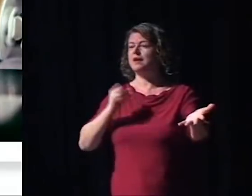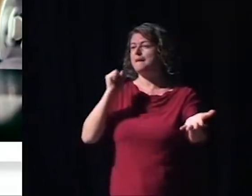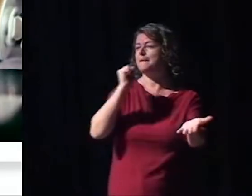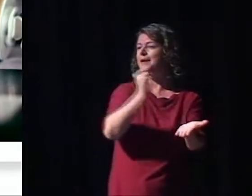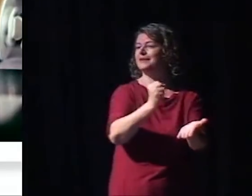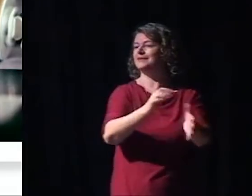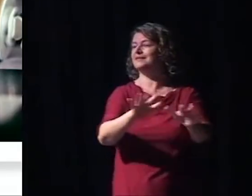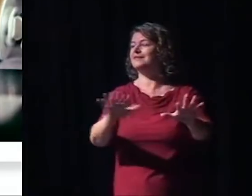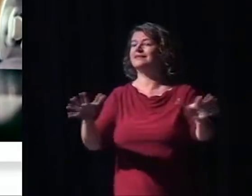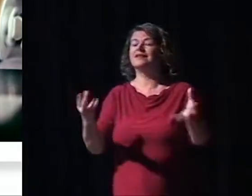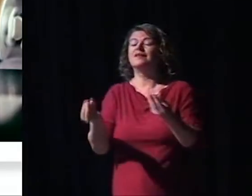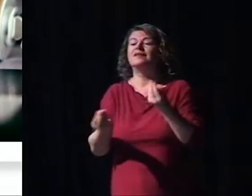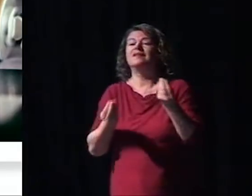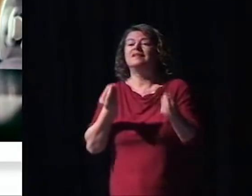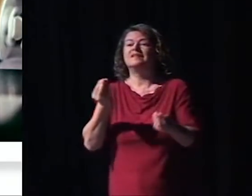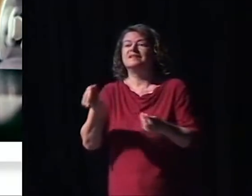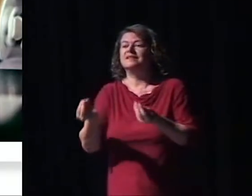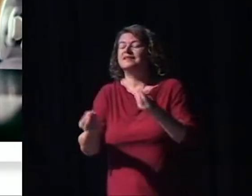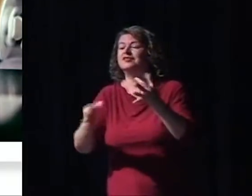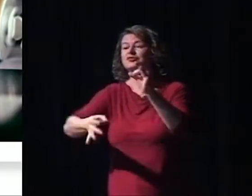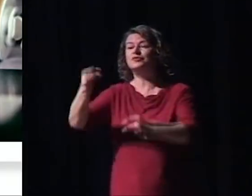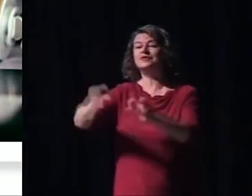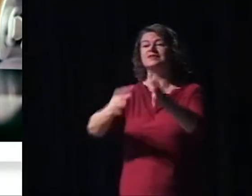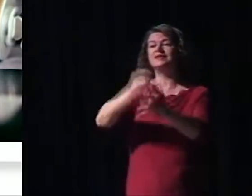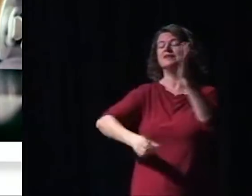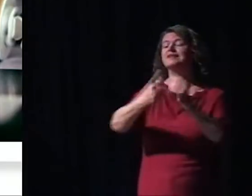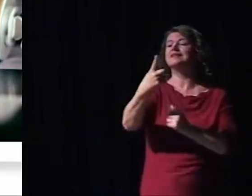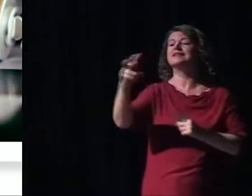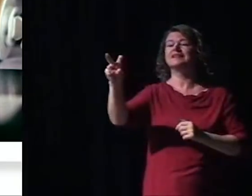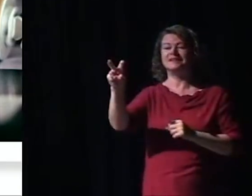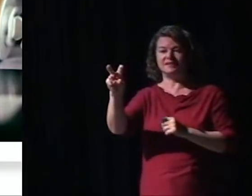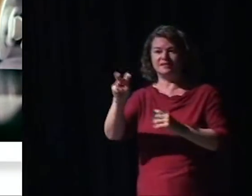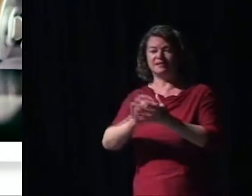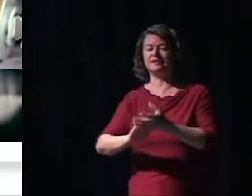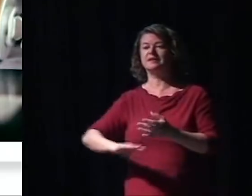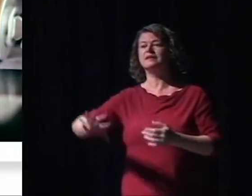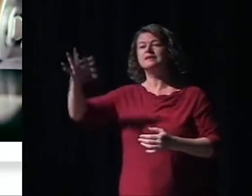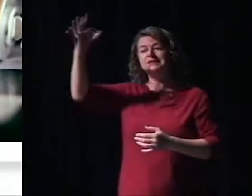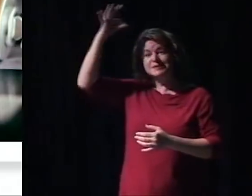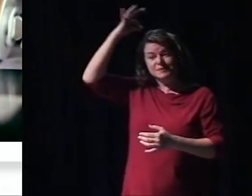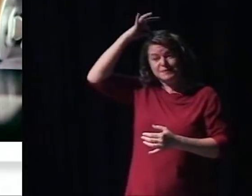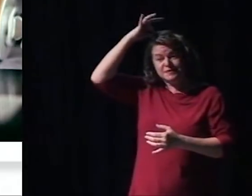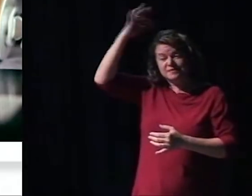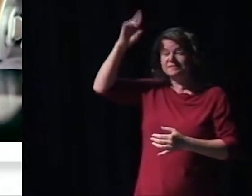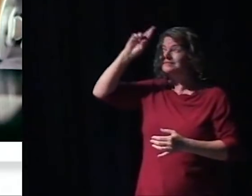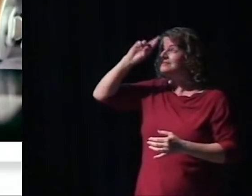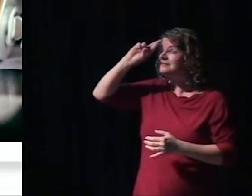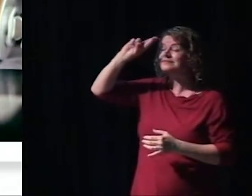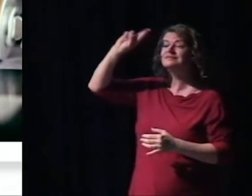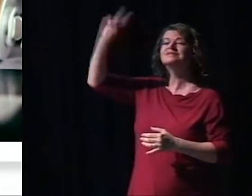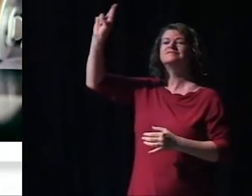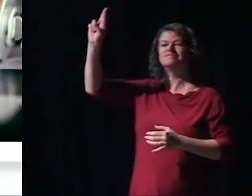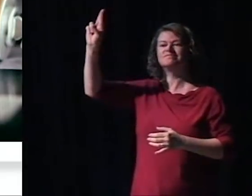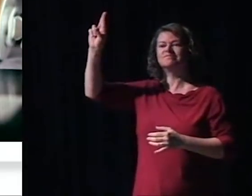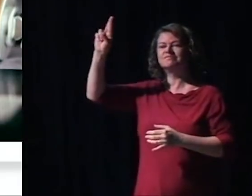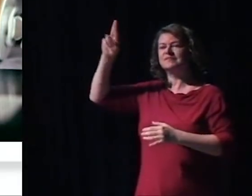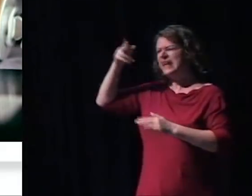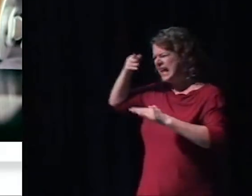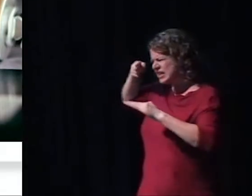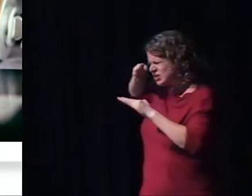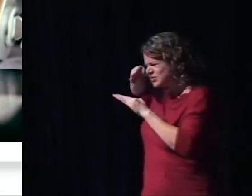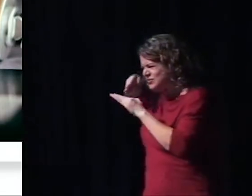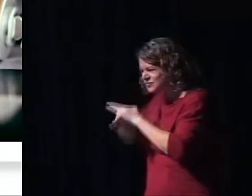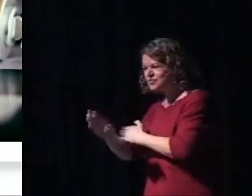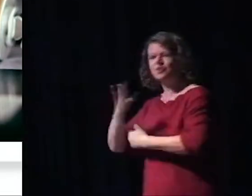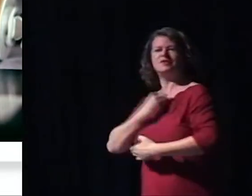Juízes 15, próximo capítulo, mas o Espírito do Senhor apossou-se dele, encontrando a carcaça de um jumento,